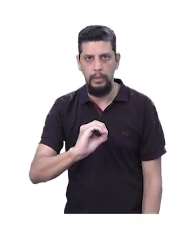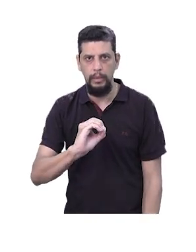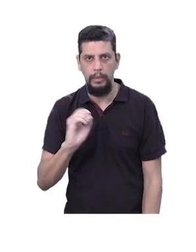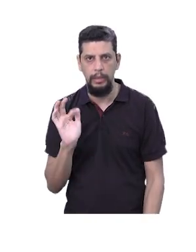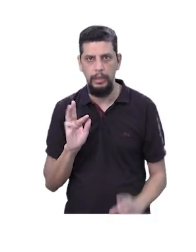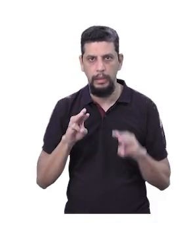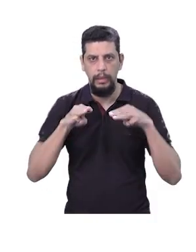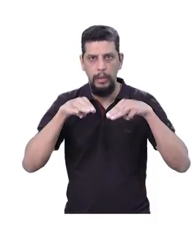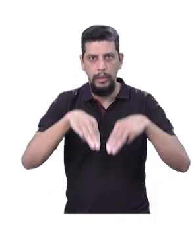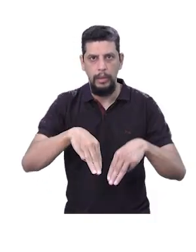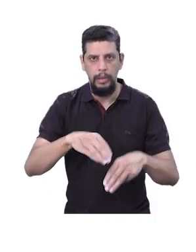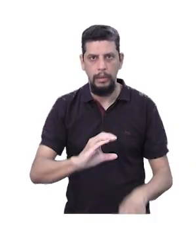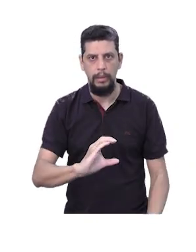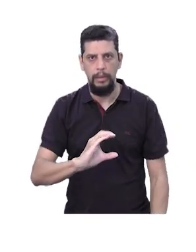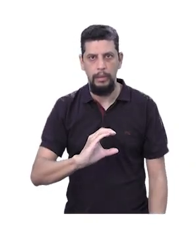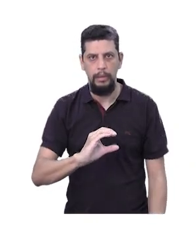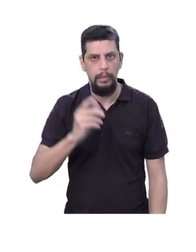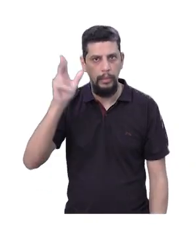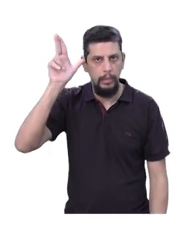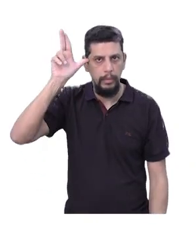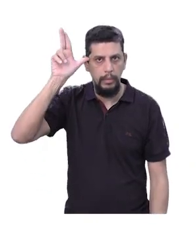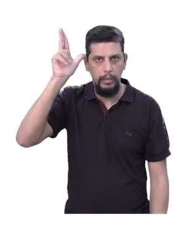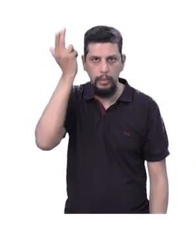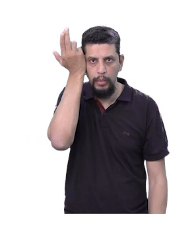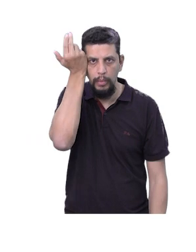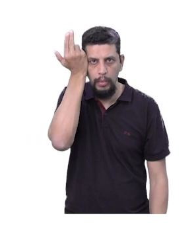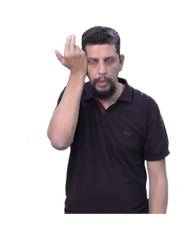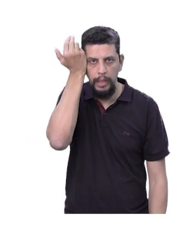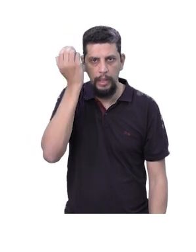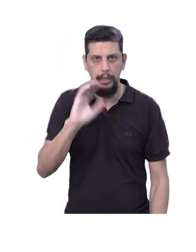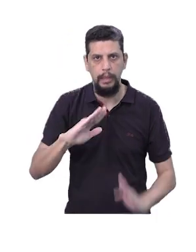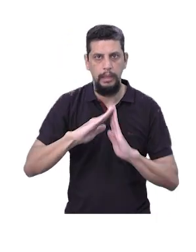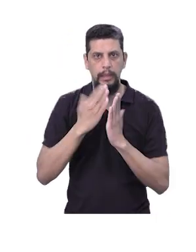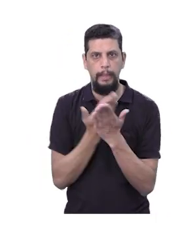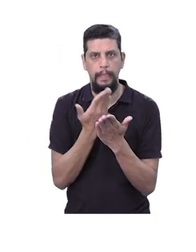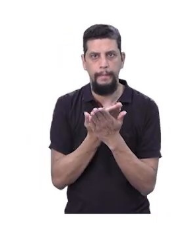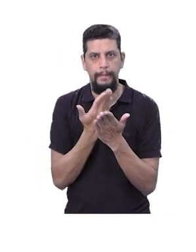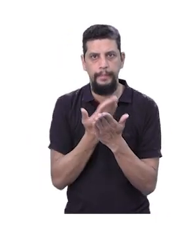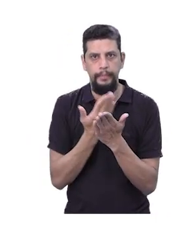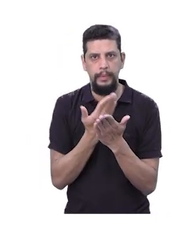final? Coloque o dedo lá. Coloque o dedinho lá. Coelho,